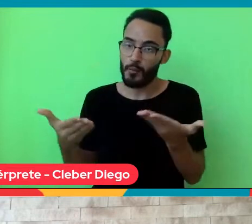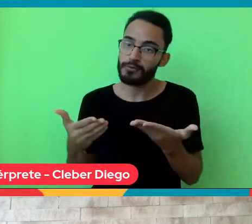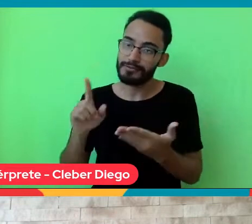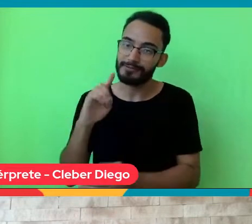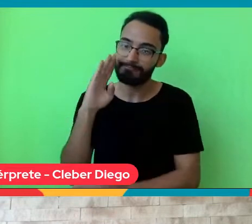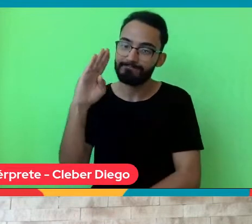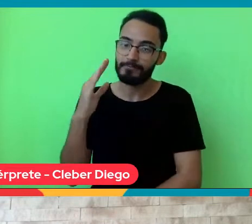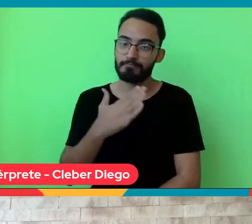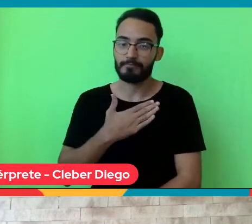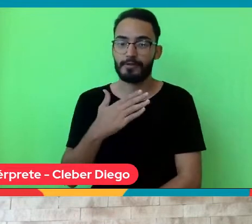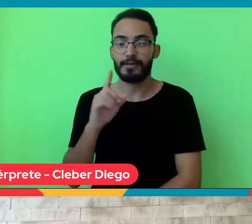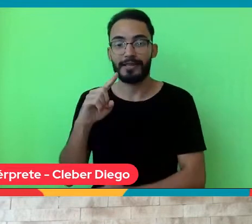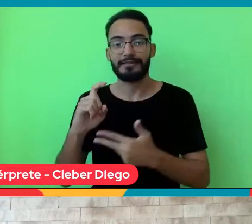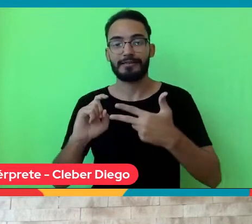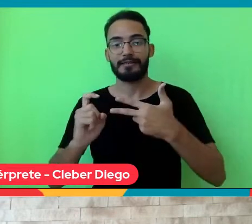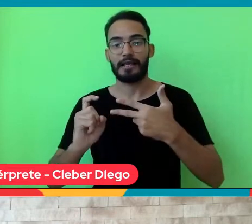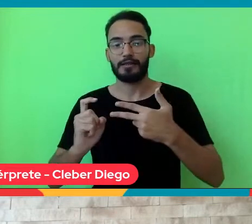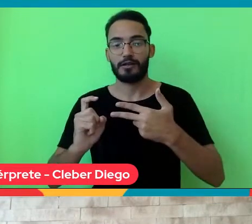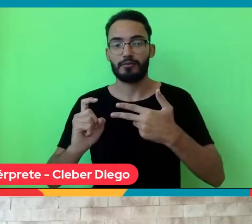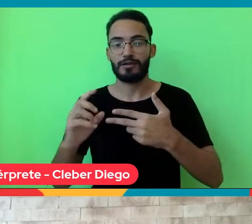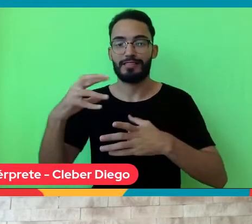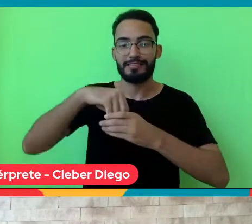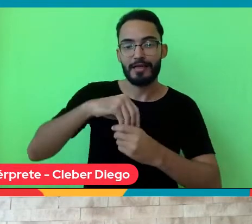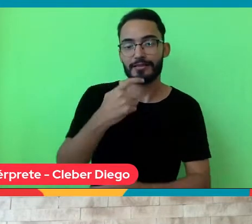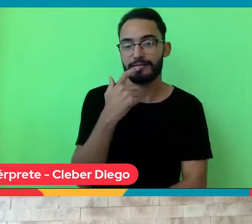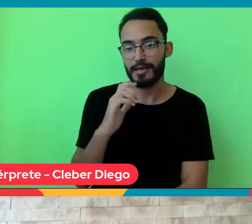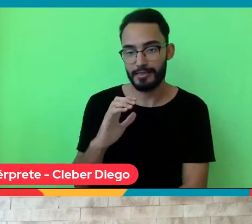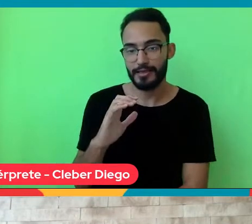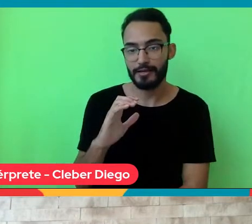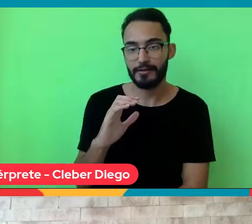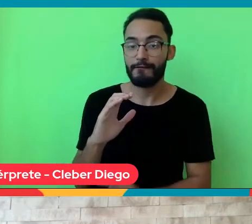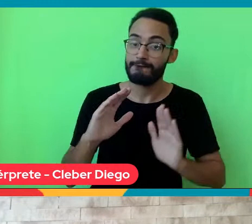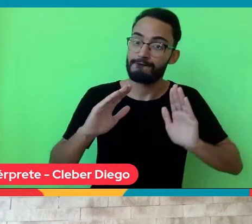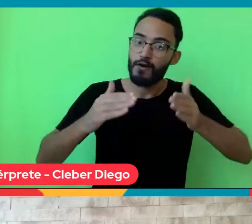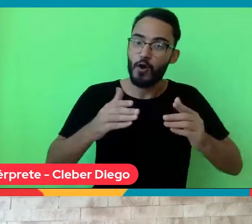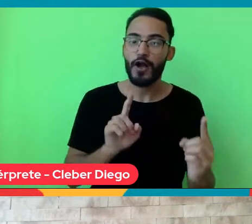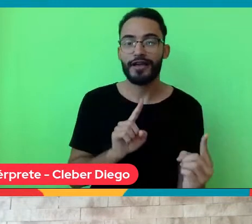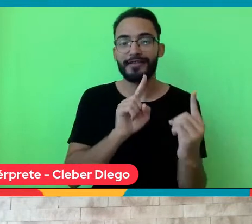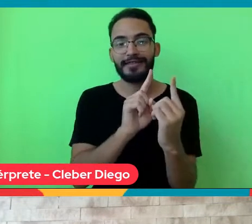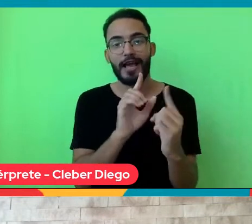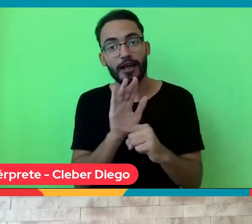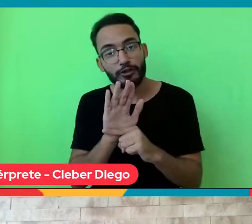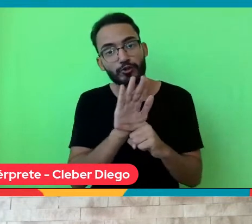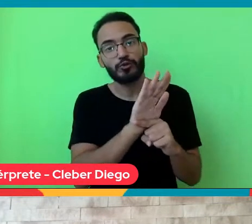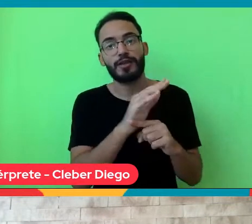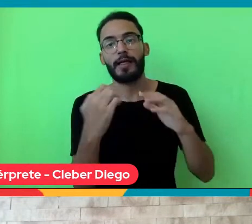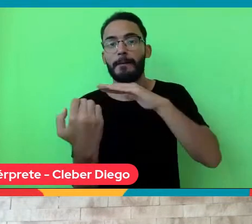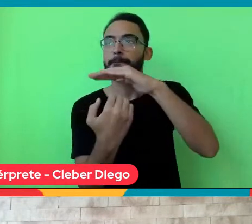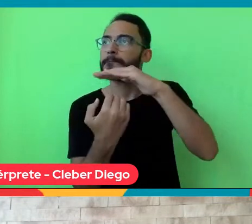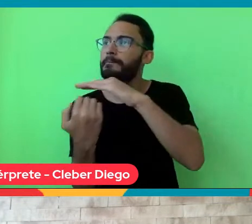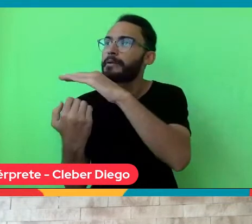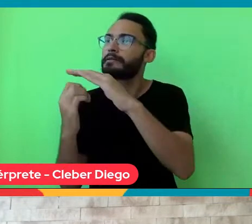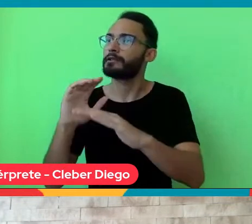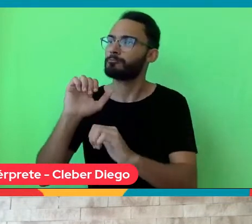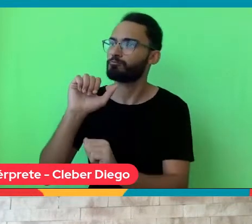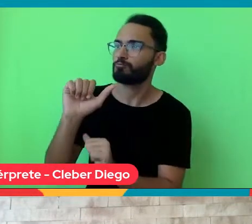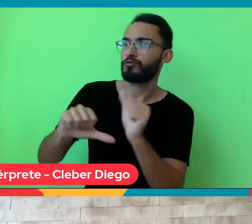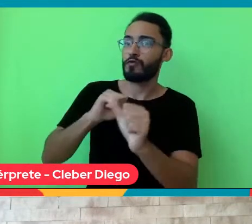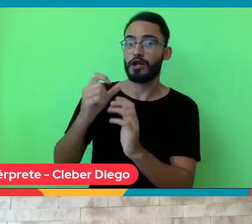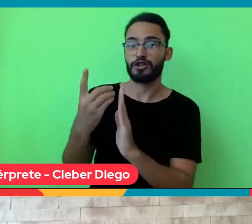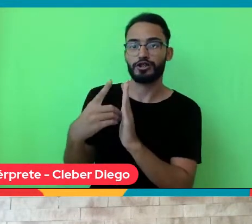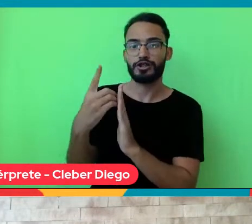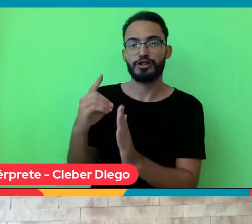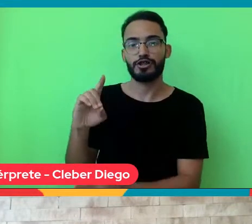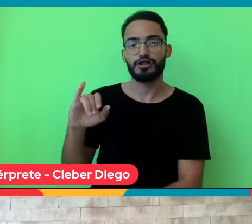ocupo de executiva dentro da CIT, com foco no cliente, ajudando empresas a se transformarem digitalmente e trazendo